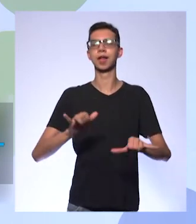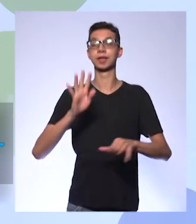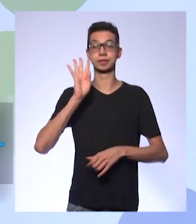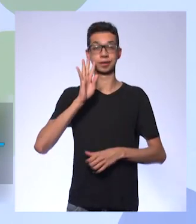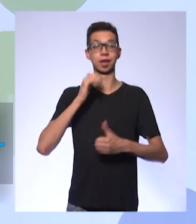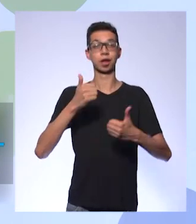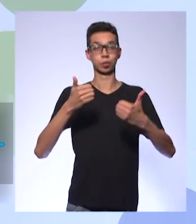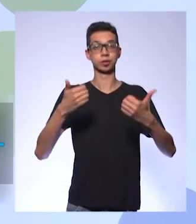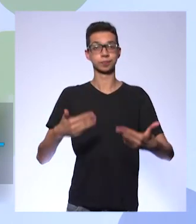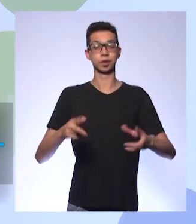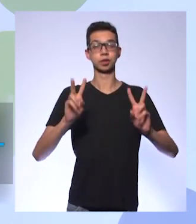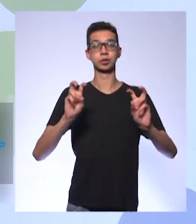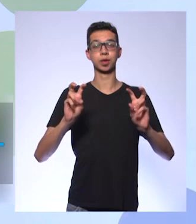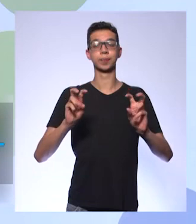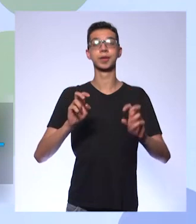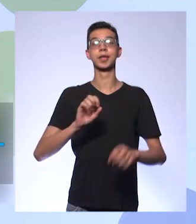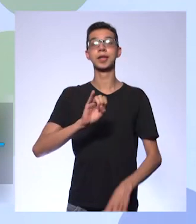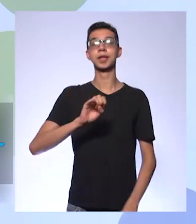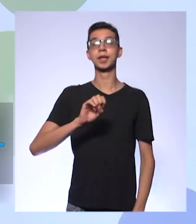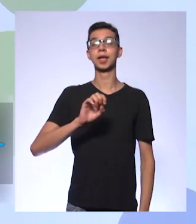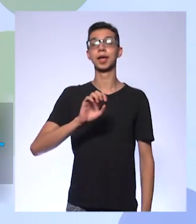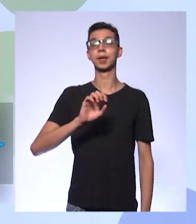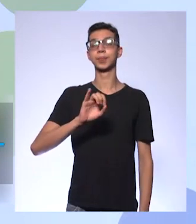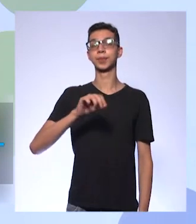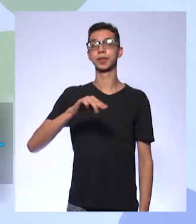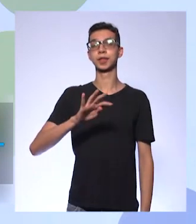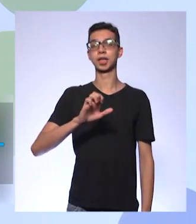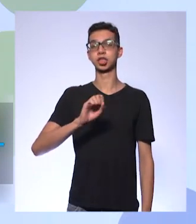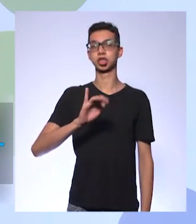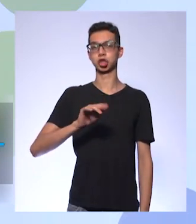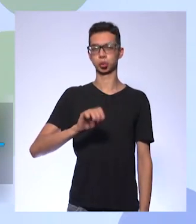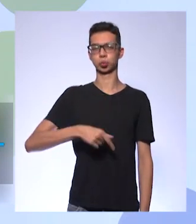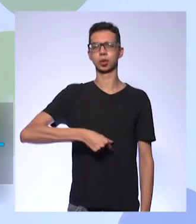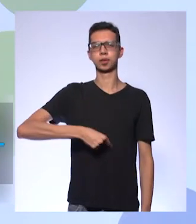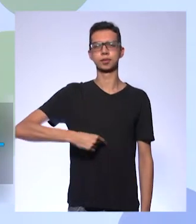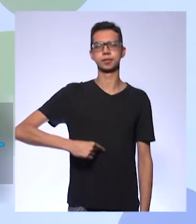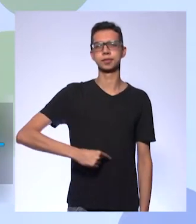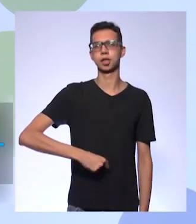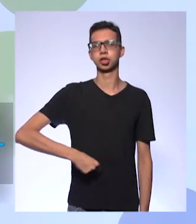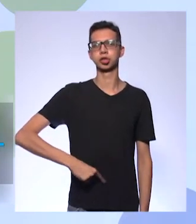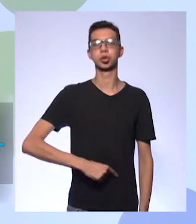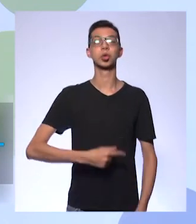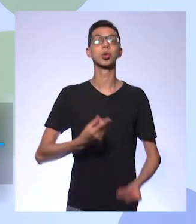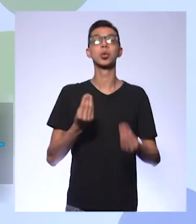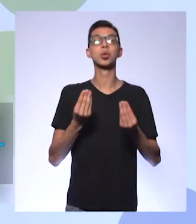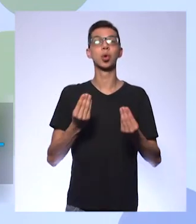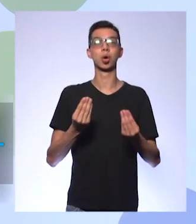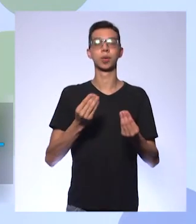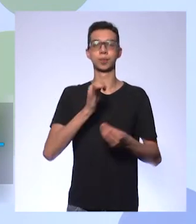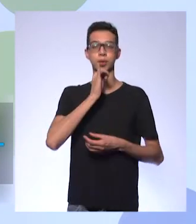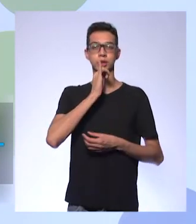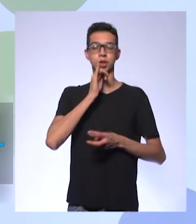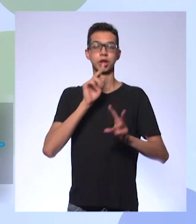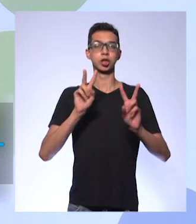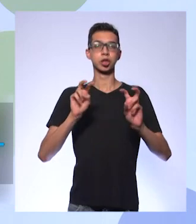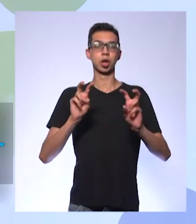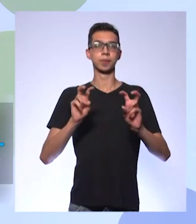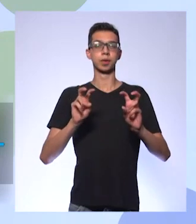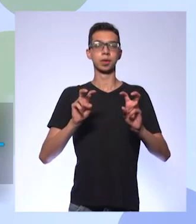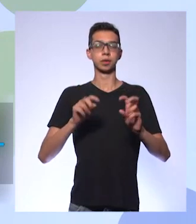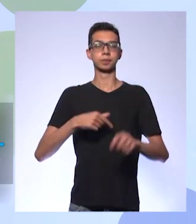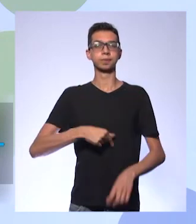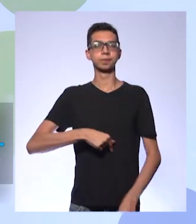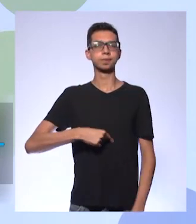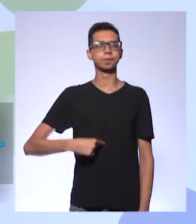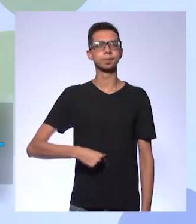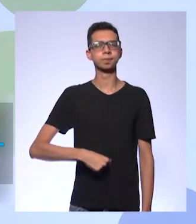vai falar sobre essa questão do intestino. E por onde que a gente começa esse processo todo, né? Que falaram aí da absorção que acontece no intestino